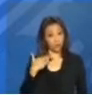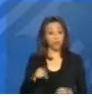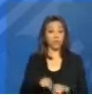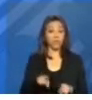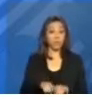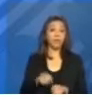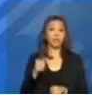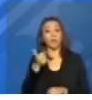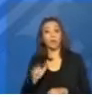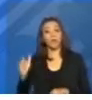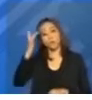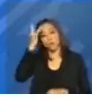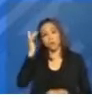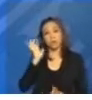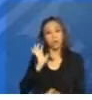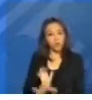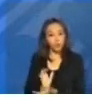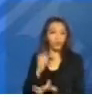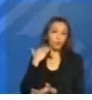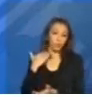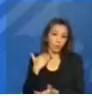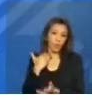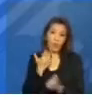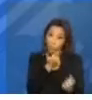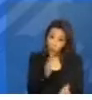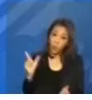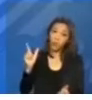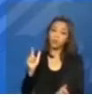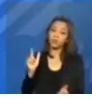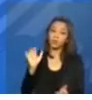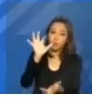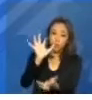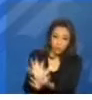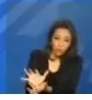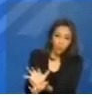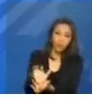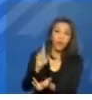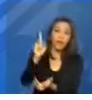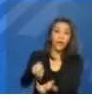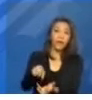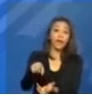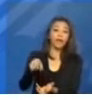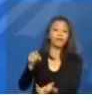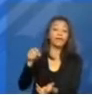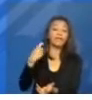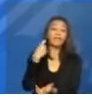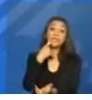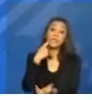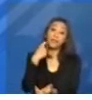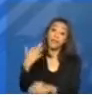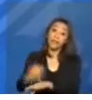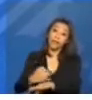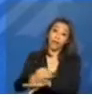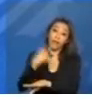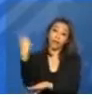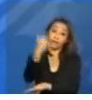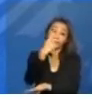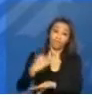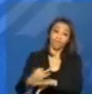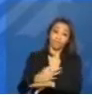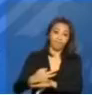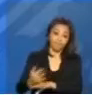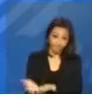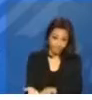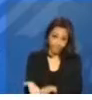Caixa. Os outros será na terça-feira. Dado que sexta-feira é feriado, basicamente a diferença é de um dia útil,